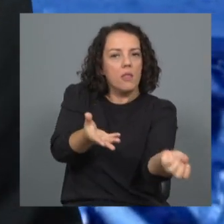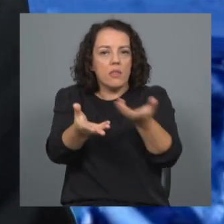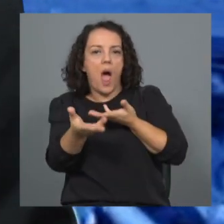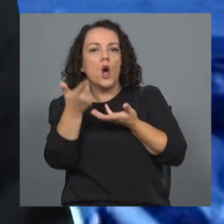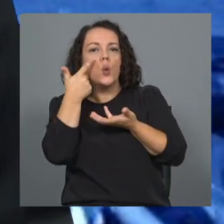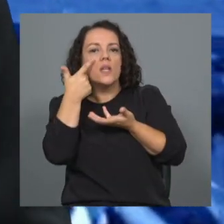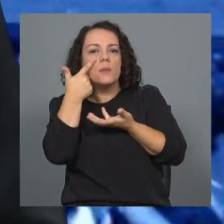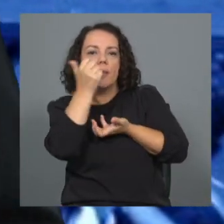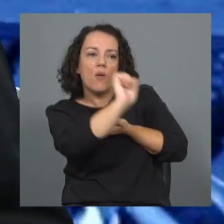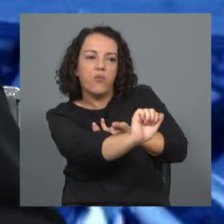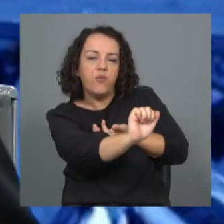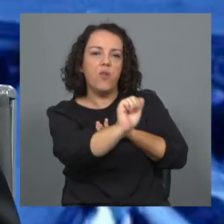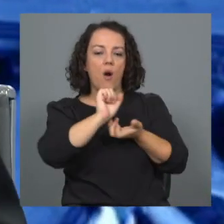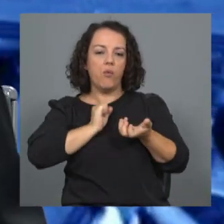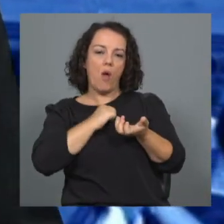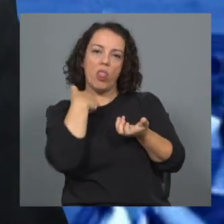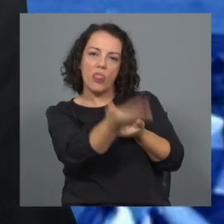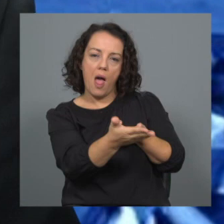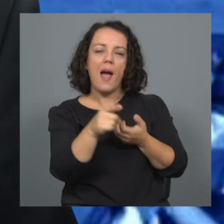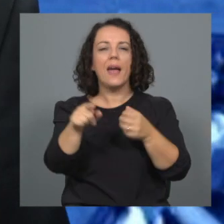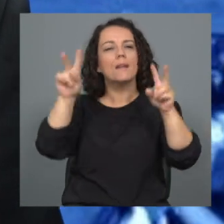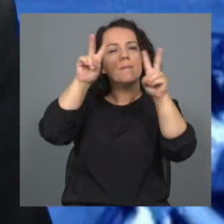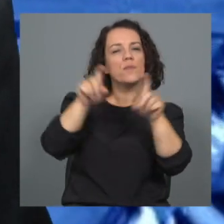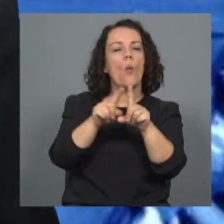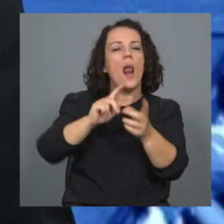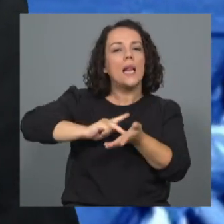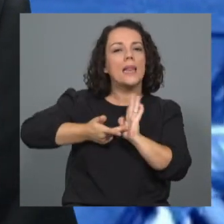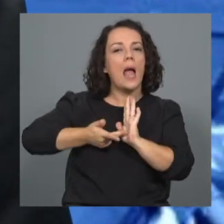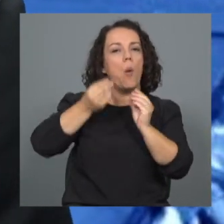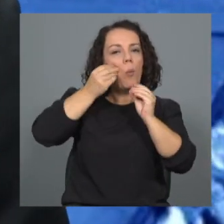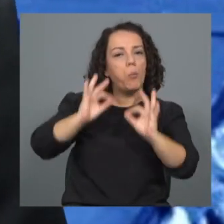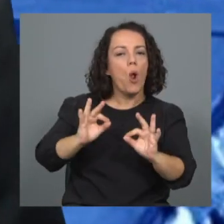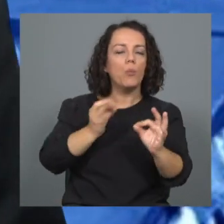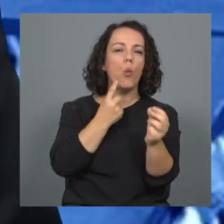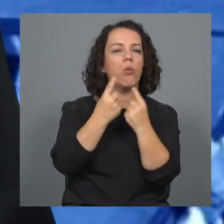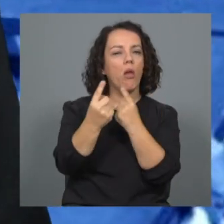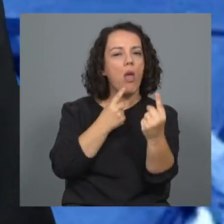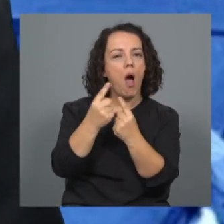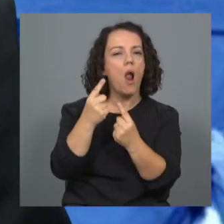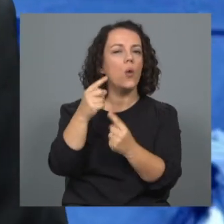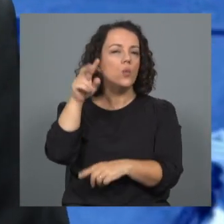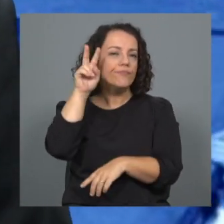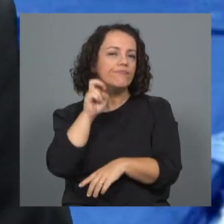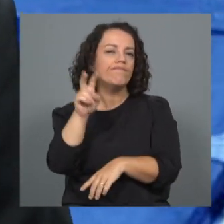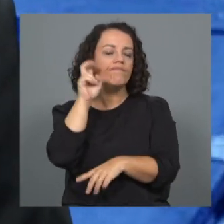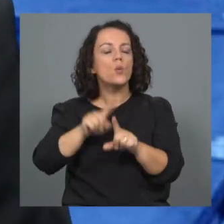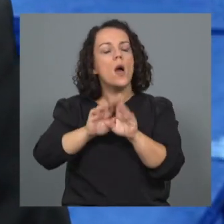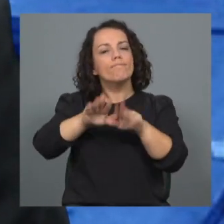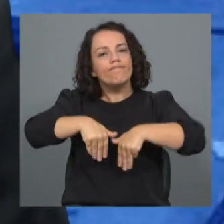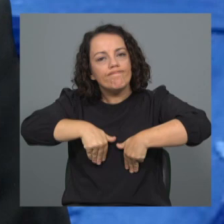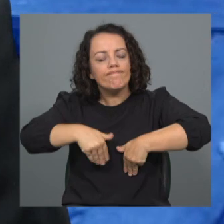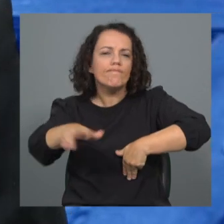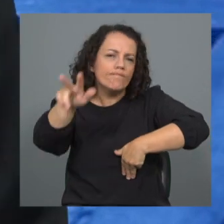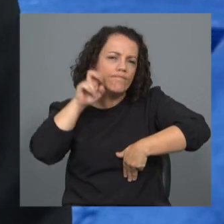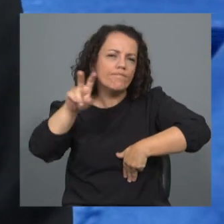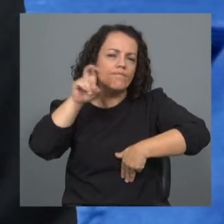enfim, técnica de diálogo, da escuta ativa, ouvir melhor o que o outro nos diz e perceber o que ele está a dizer e ir